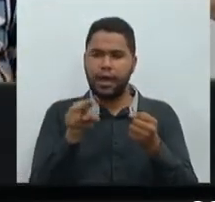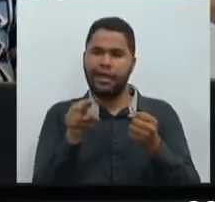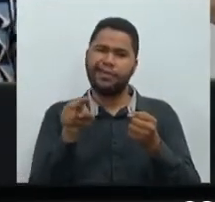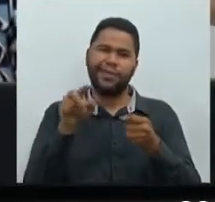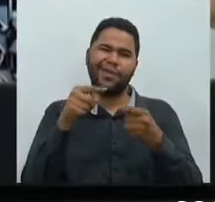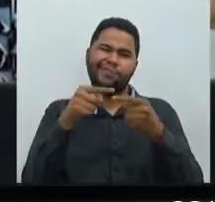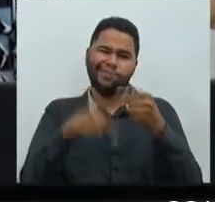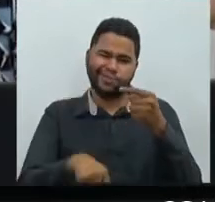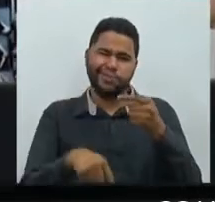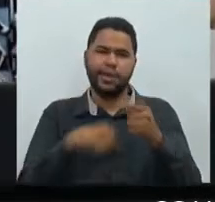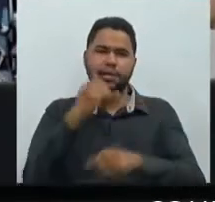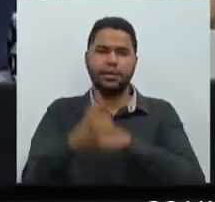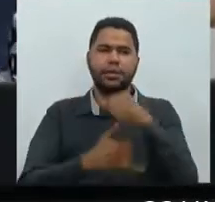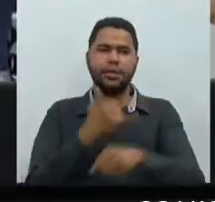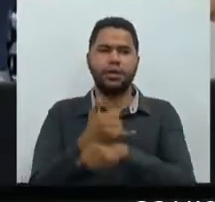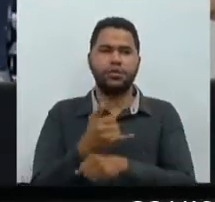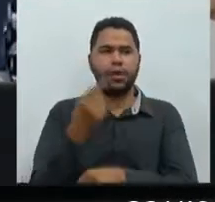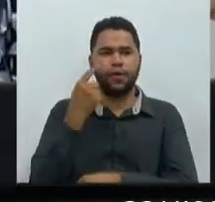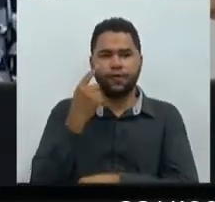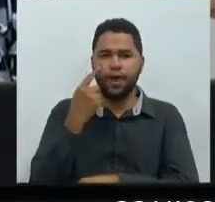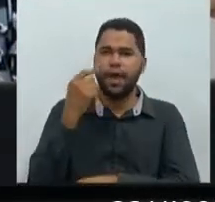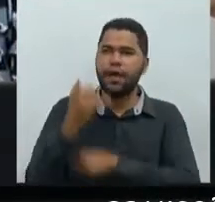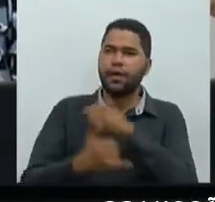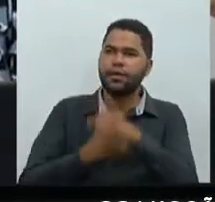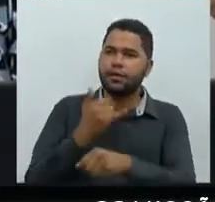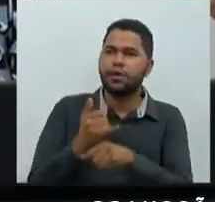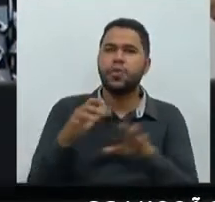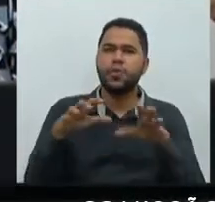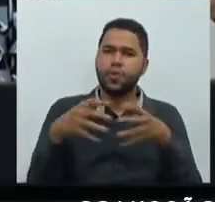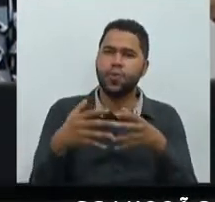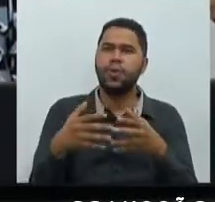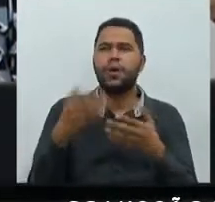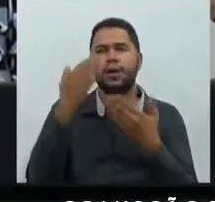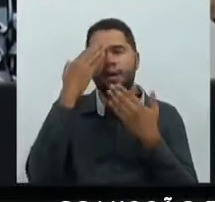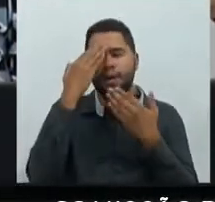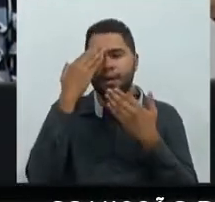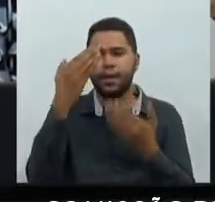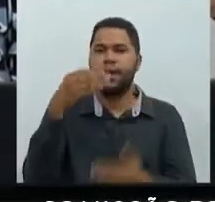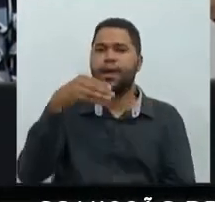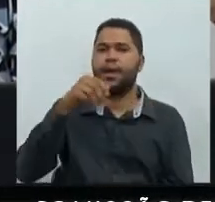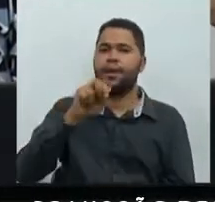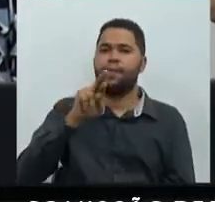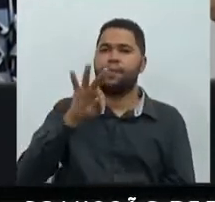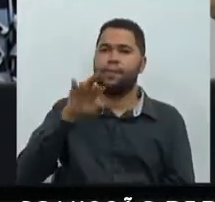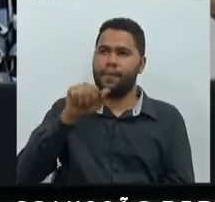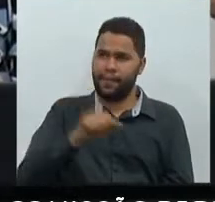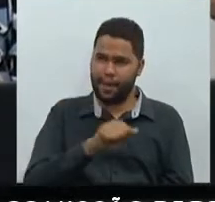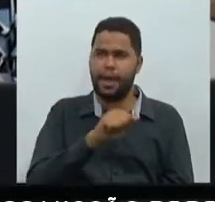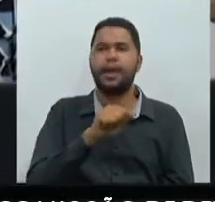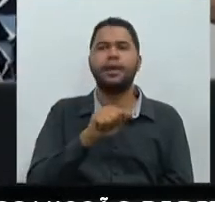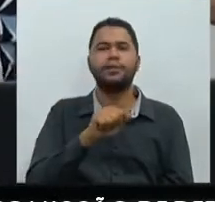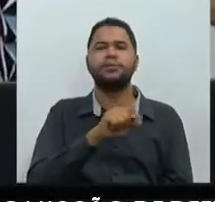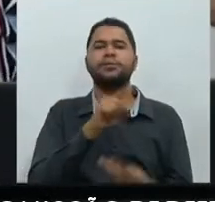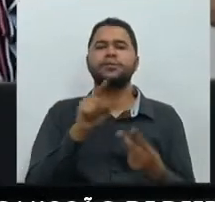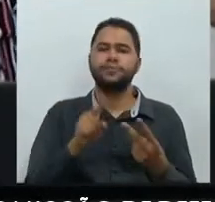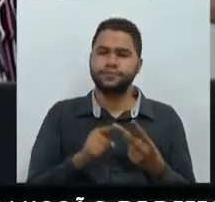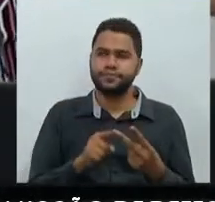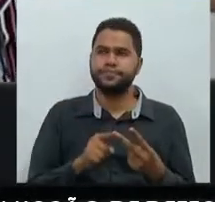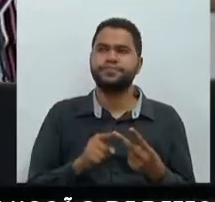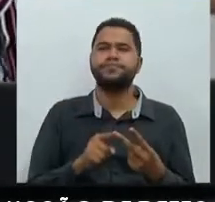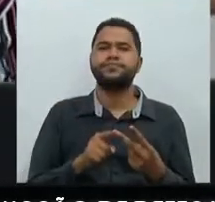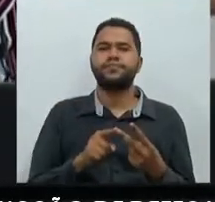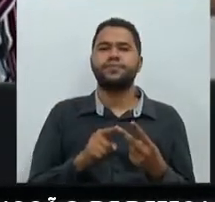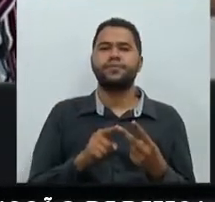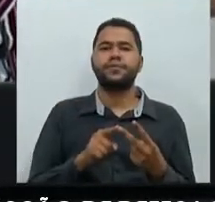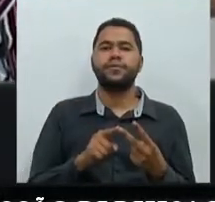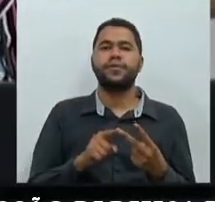rede, mas eu vim assistindo aqui a transmissão da comissão. Então, agradeço a Marta, da Escola Pandiá, né? Calógenas. Agradeço